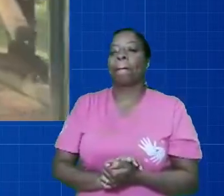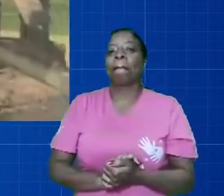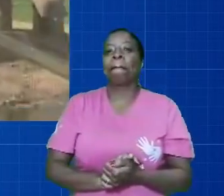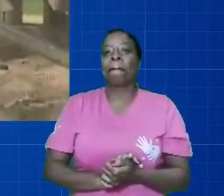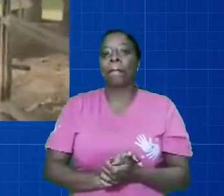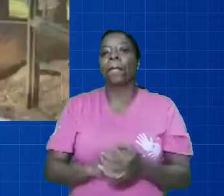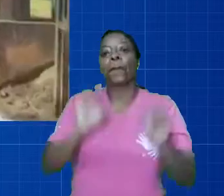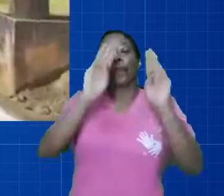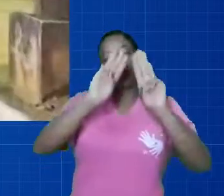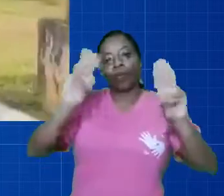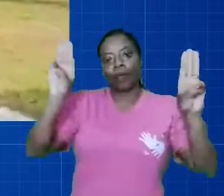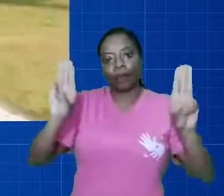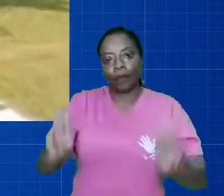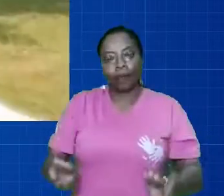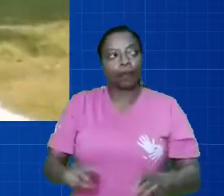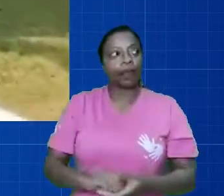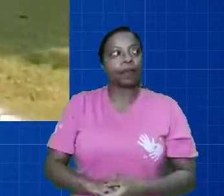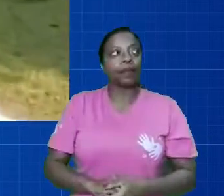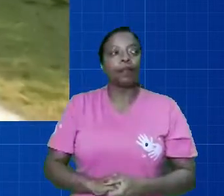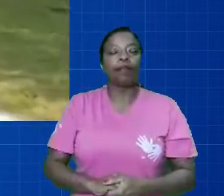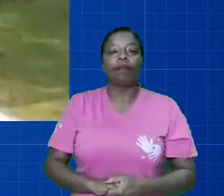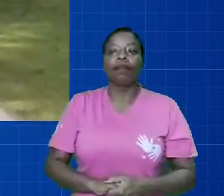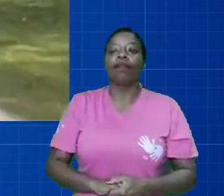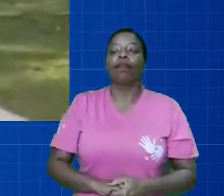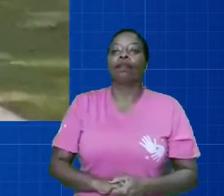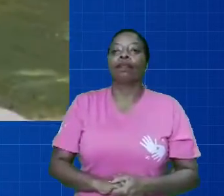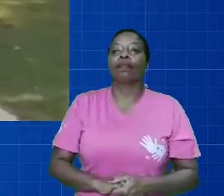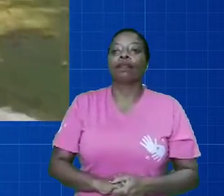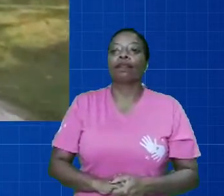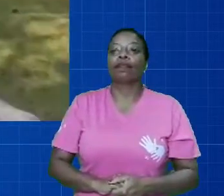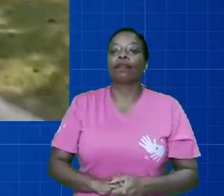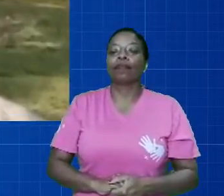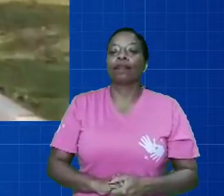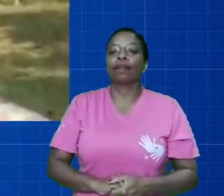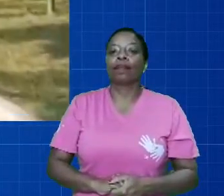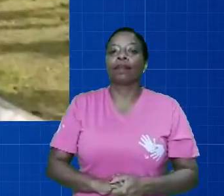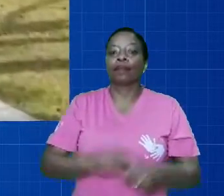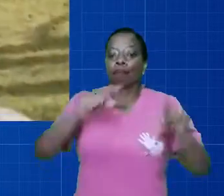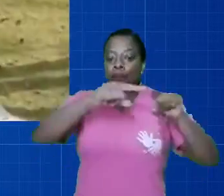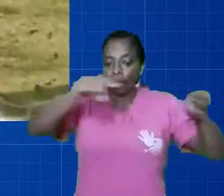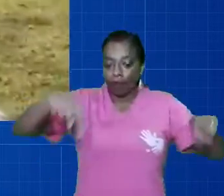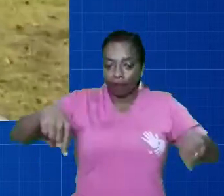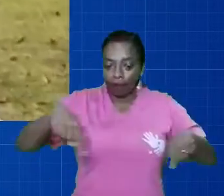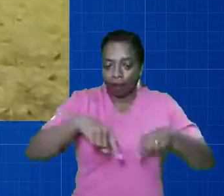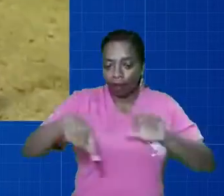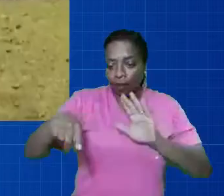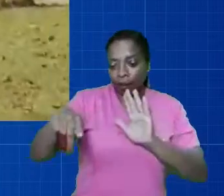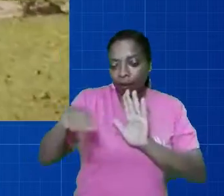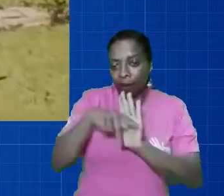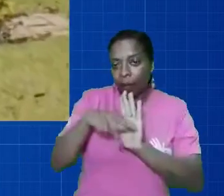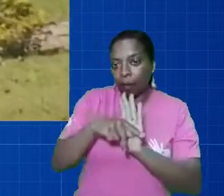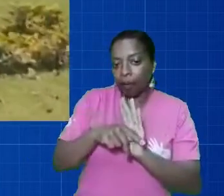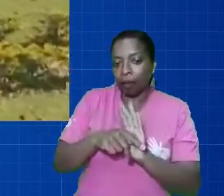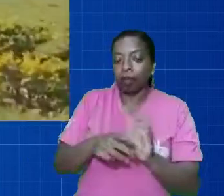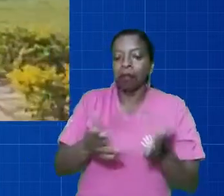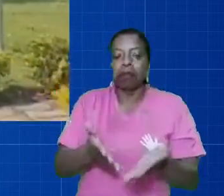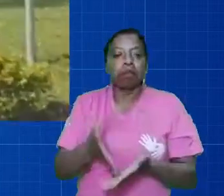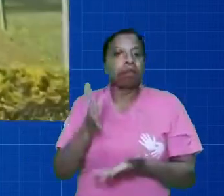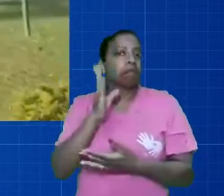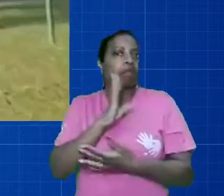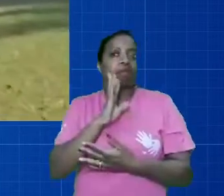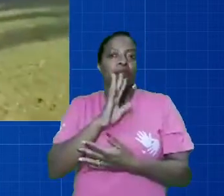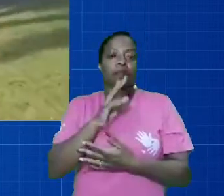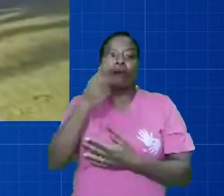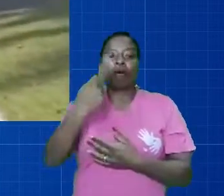museu. Então, o espaço para a oficina de arte ficou muito adequado no sentido de que já é um